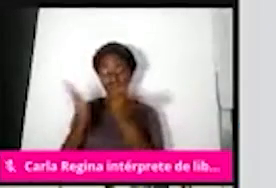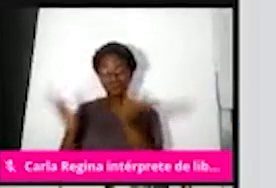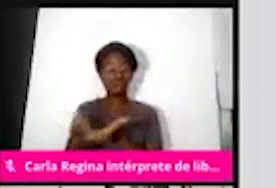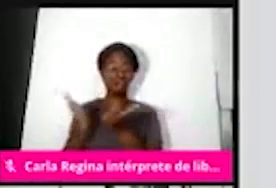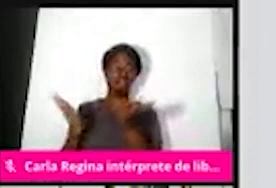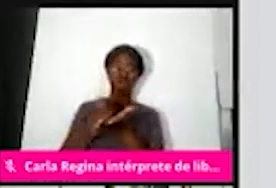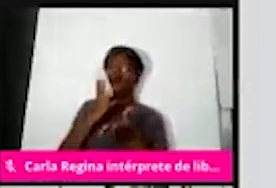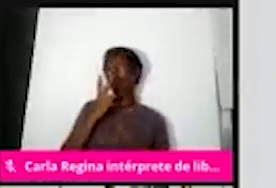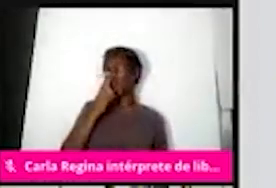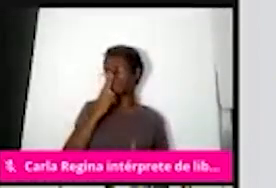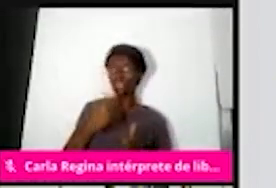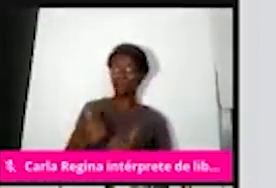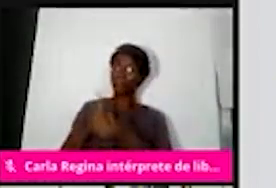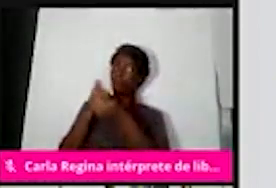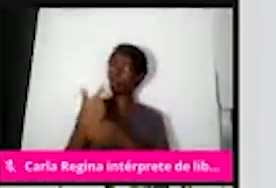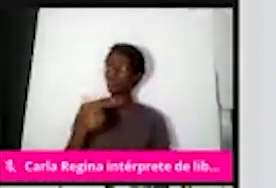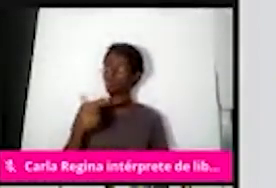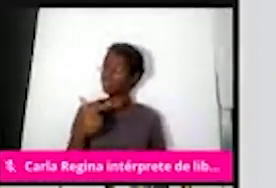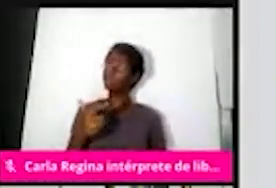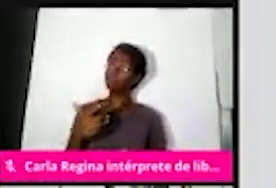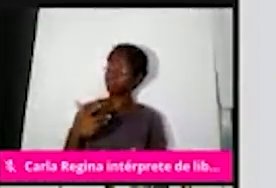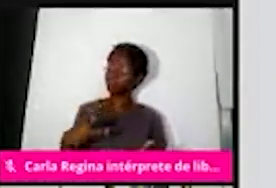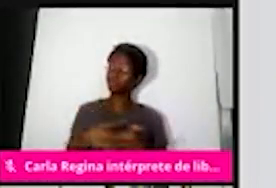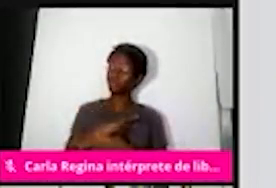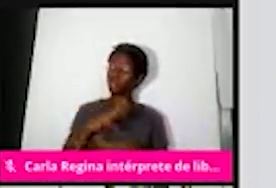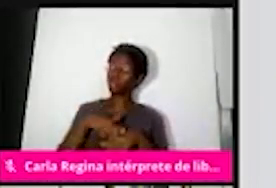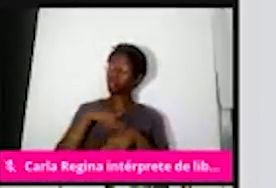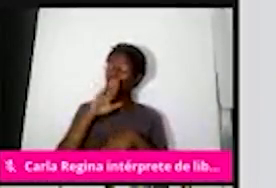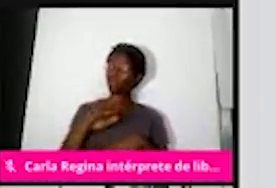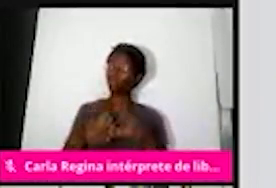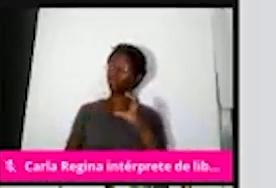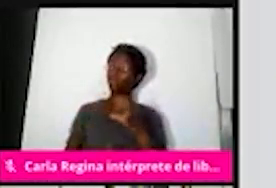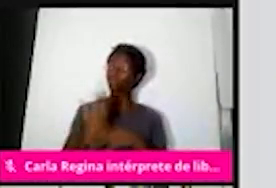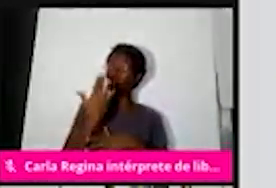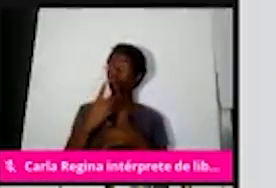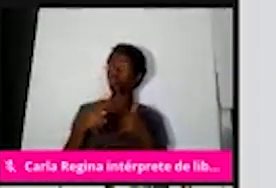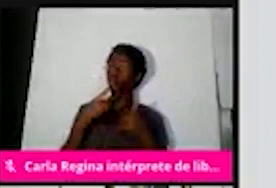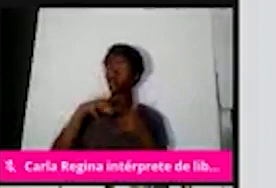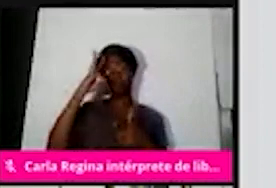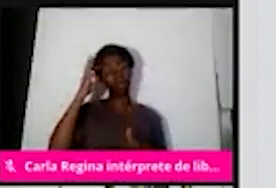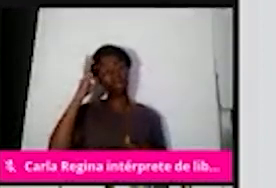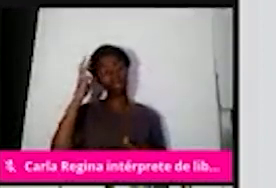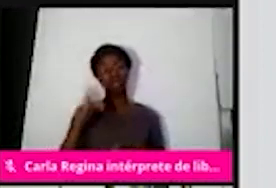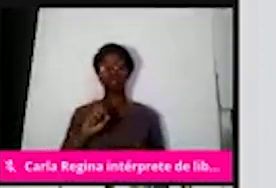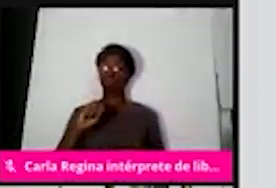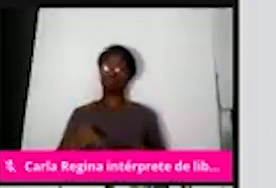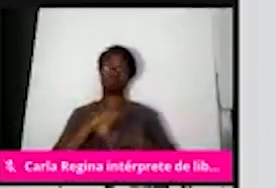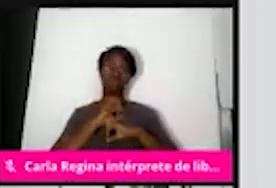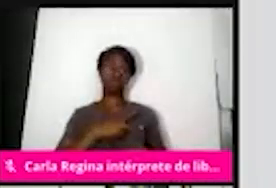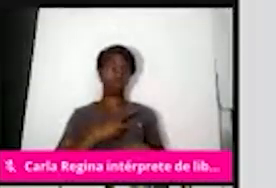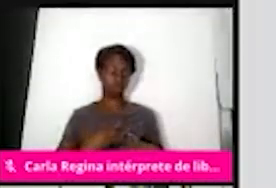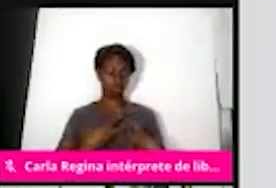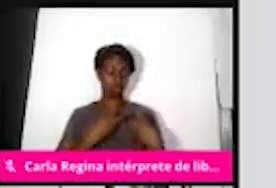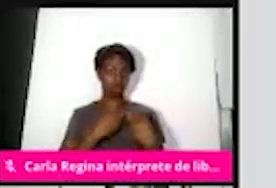secretário Nacional de cuidados e prevenção às drogas o Misterio da Cidadania Quirino Cordeiro destaca que